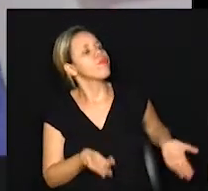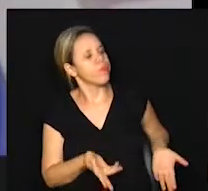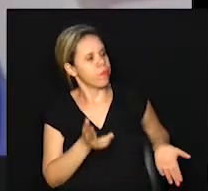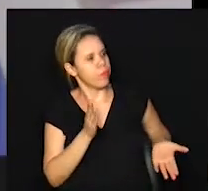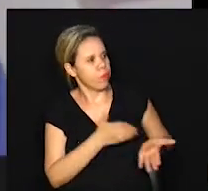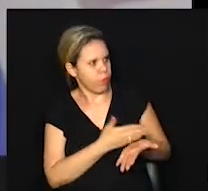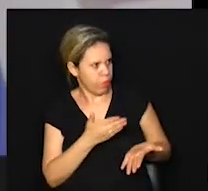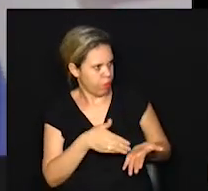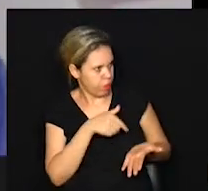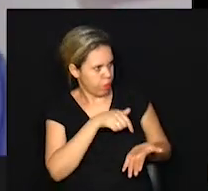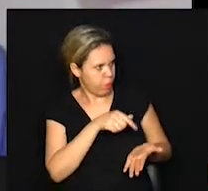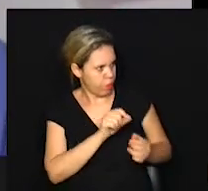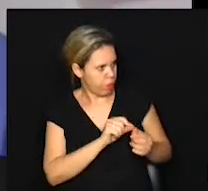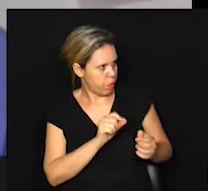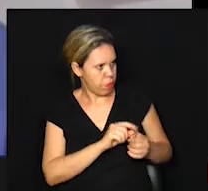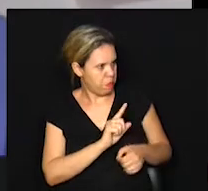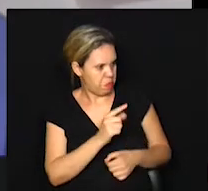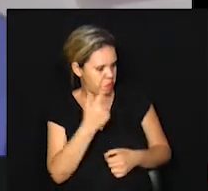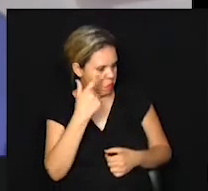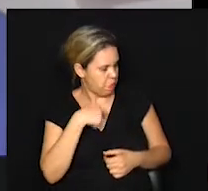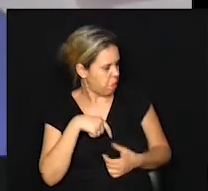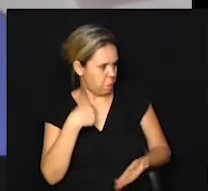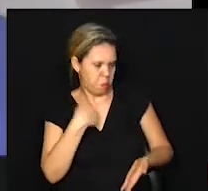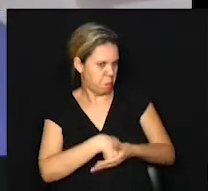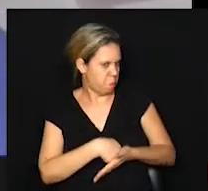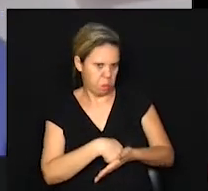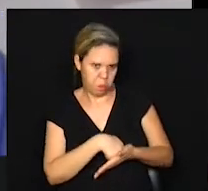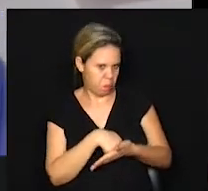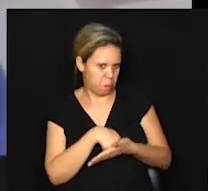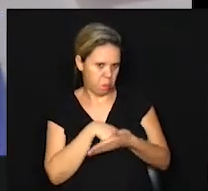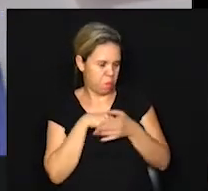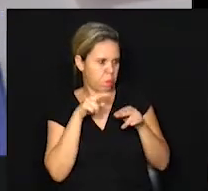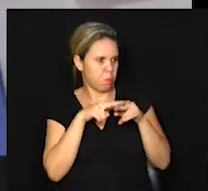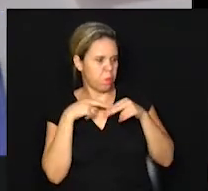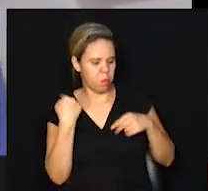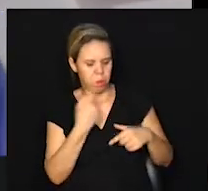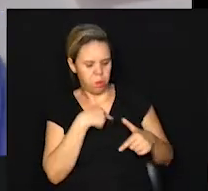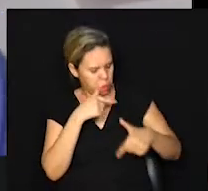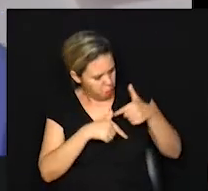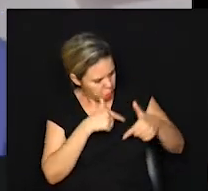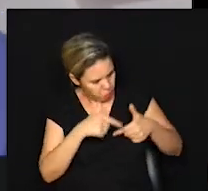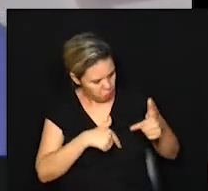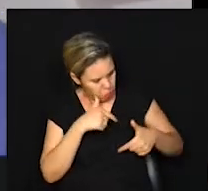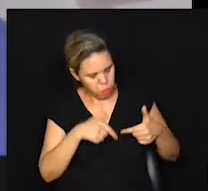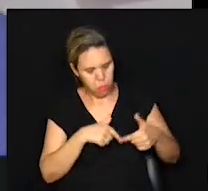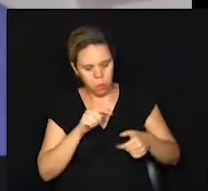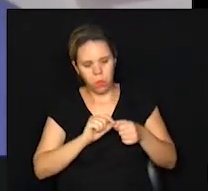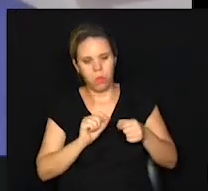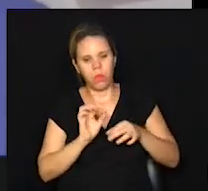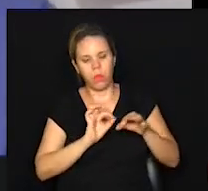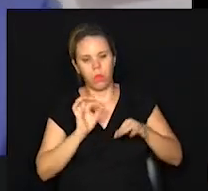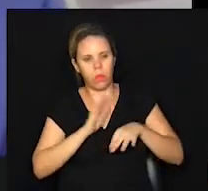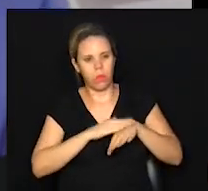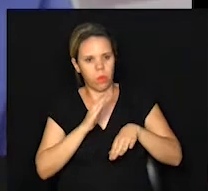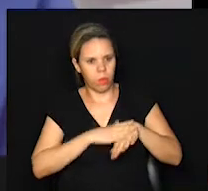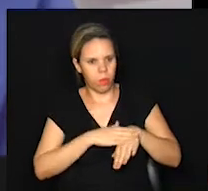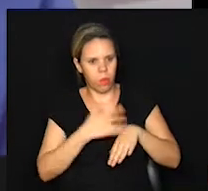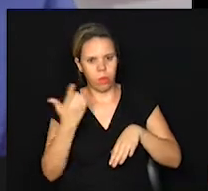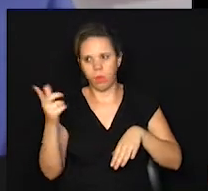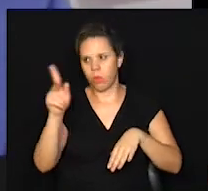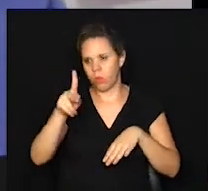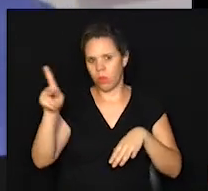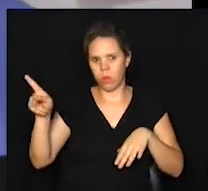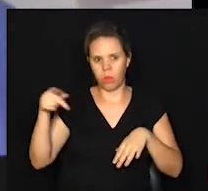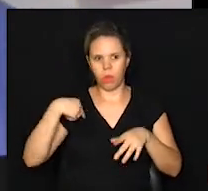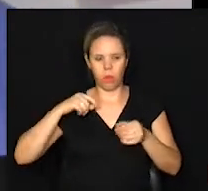que não fomos pagos por aquilo que corriqueiramente é pago a outros professores